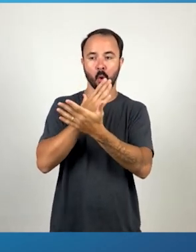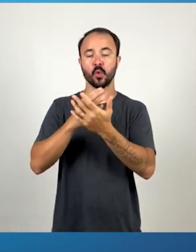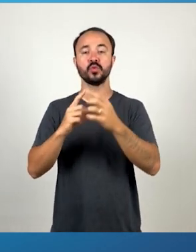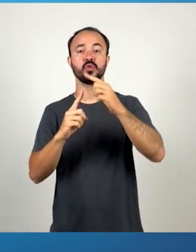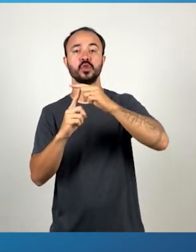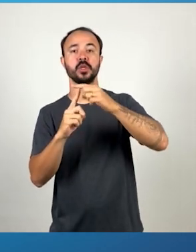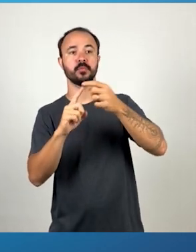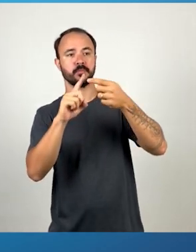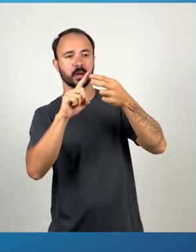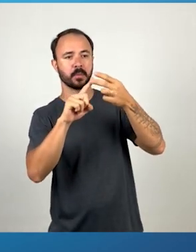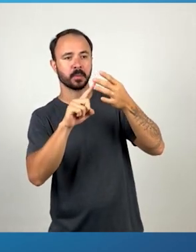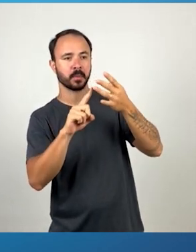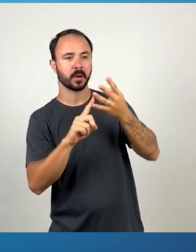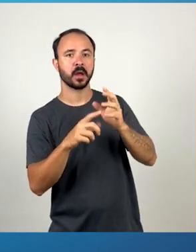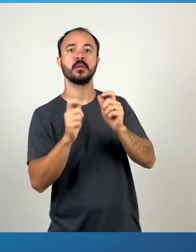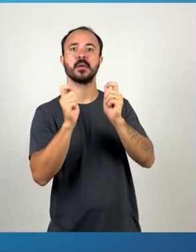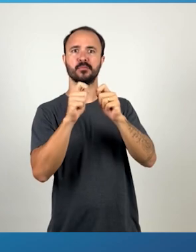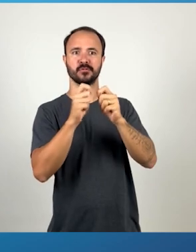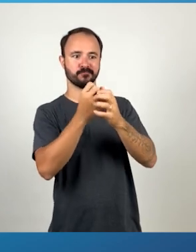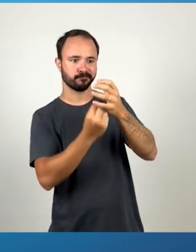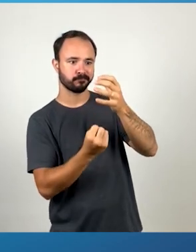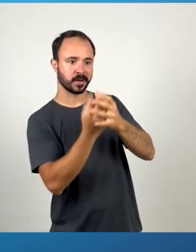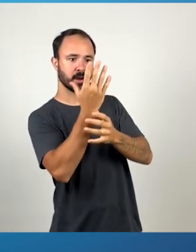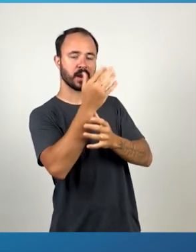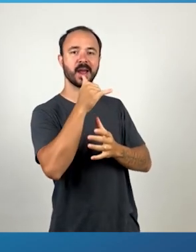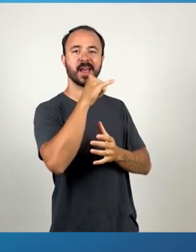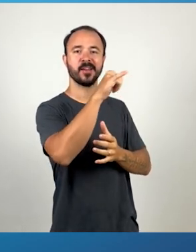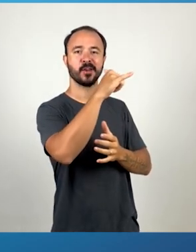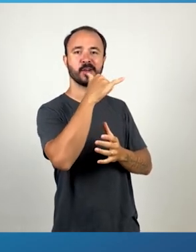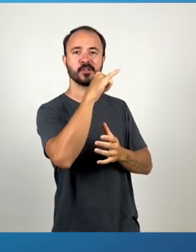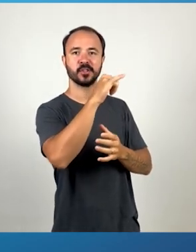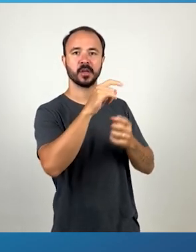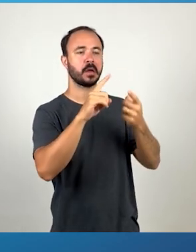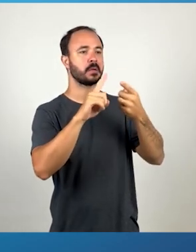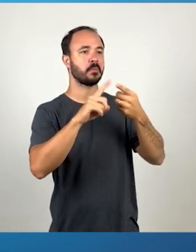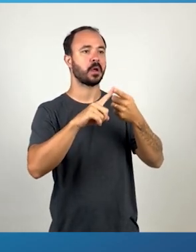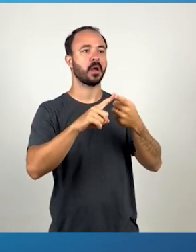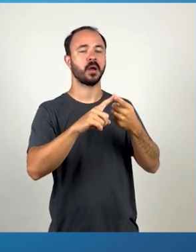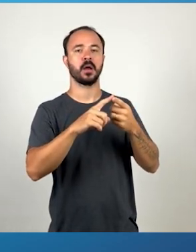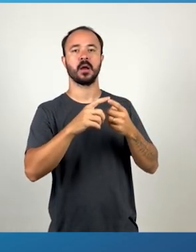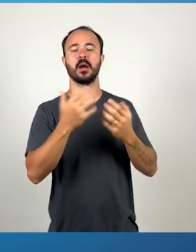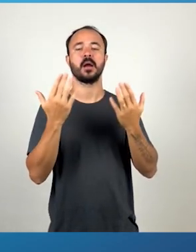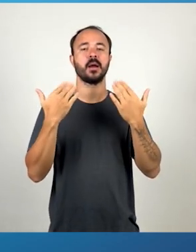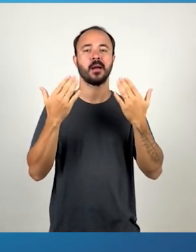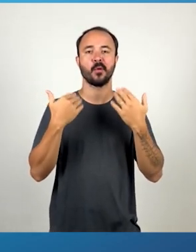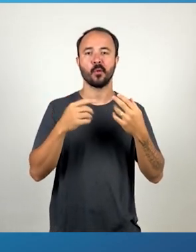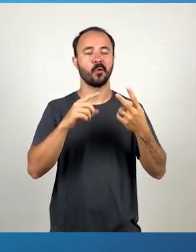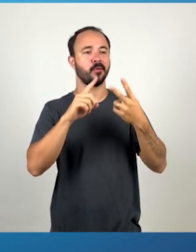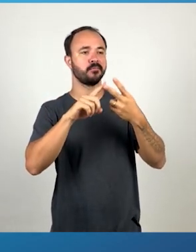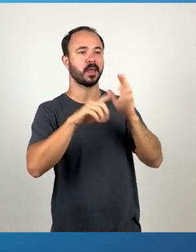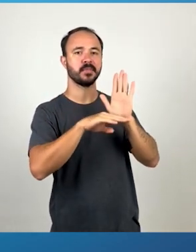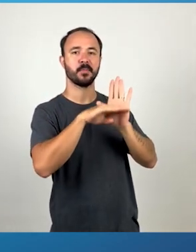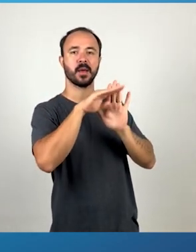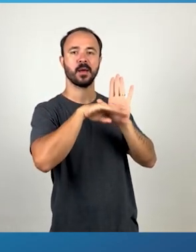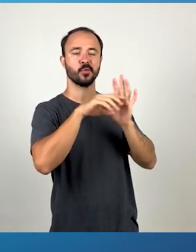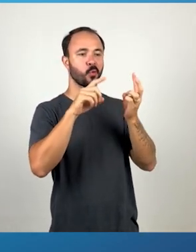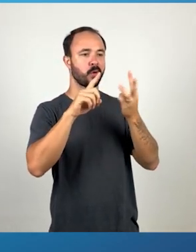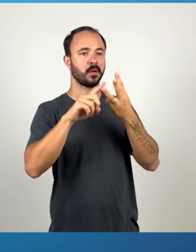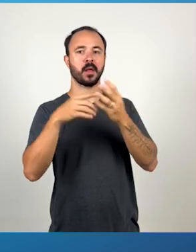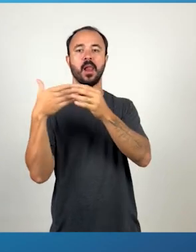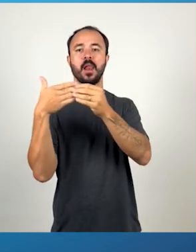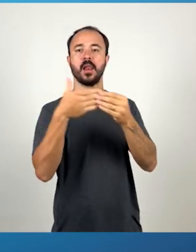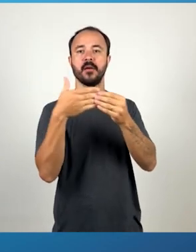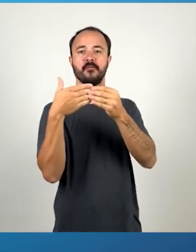destinada à produção de calor, eletricidade e à movimentação de transportes. As fontes de energia podem também